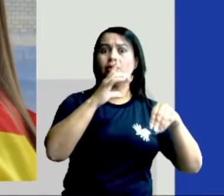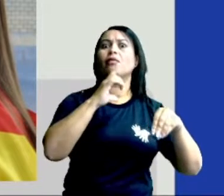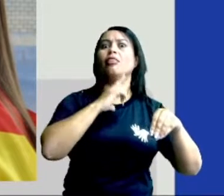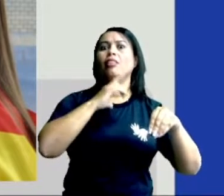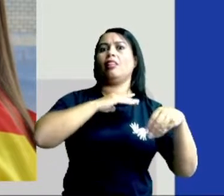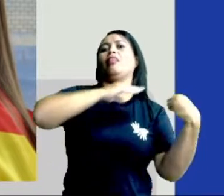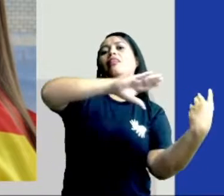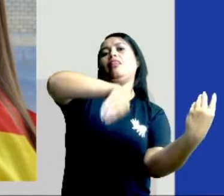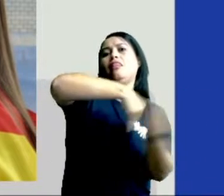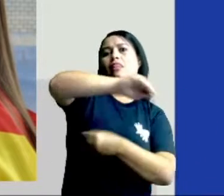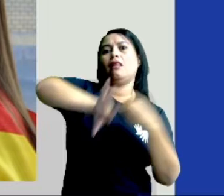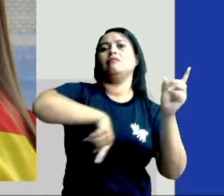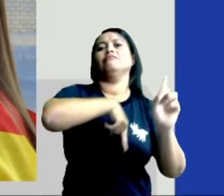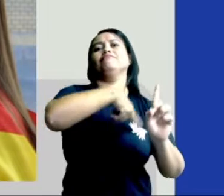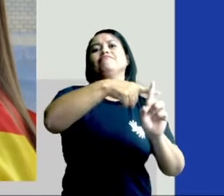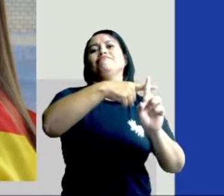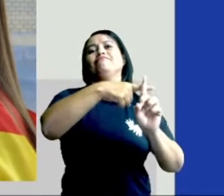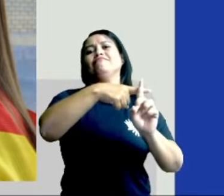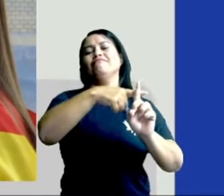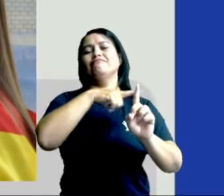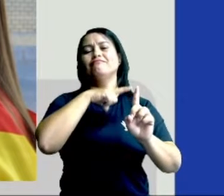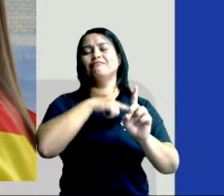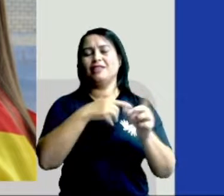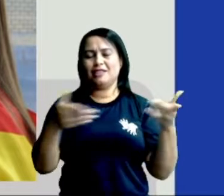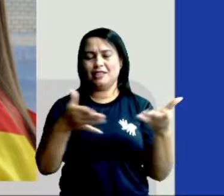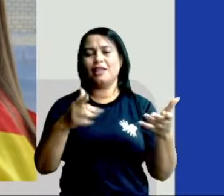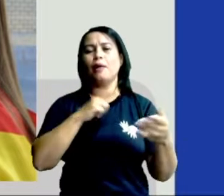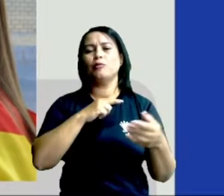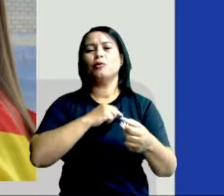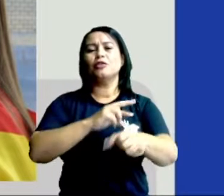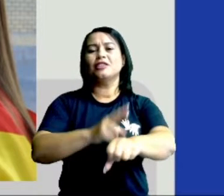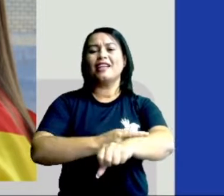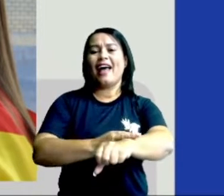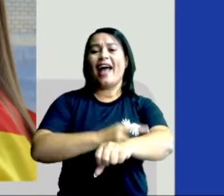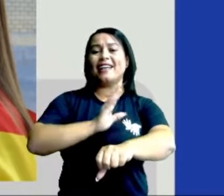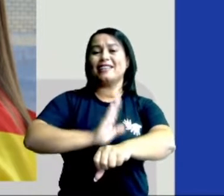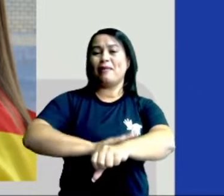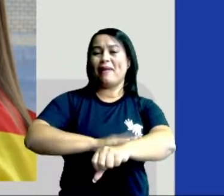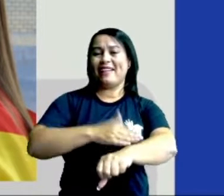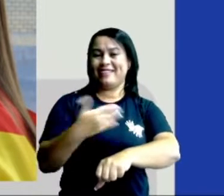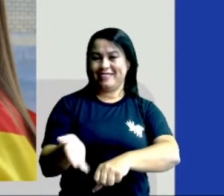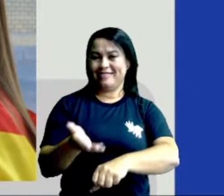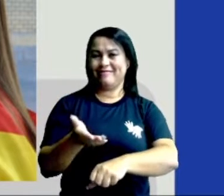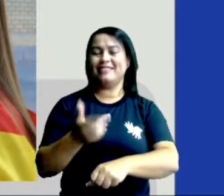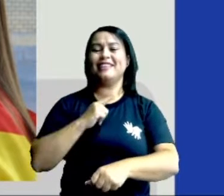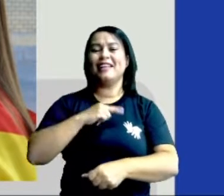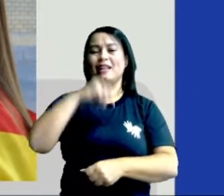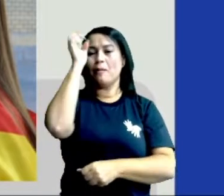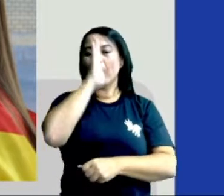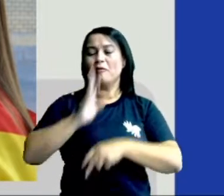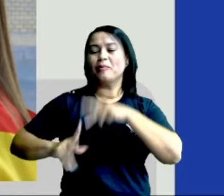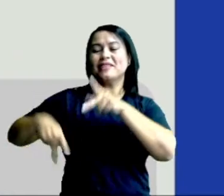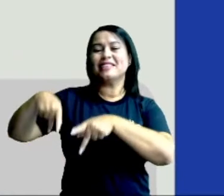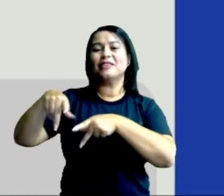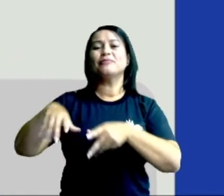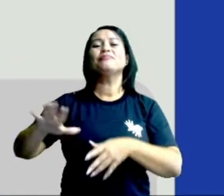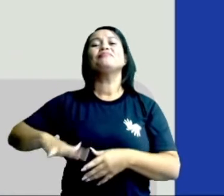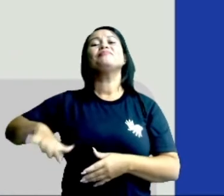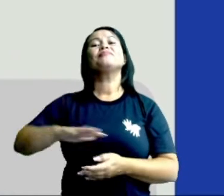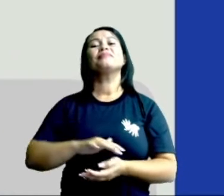essa miscigenação, essa mistura que a gente tem, que gera o que a gente tem hoje de povo brasileiro.